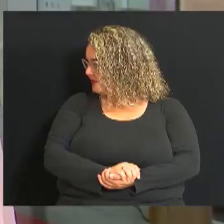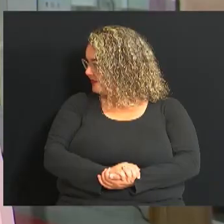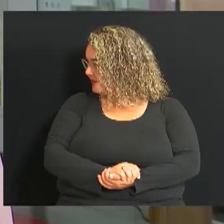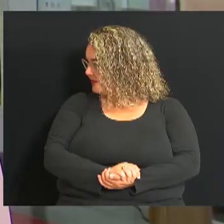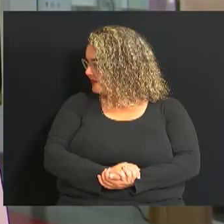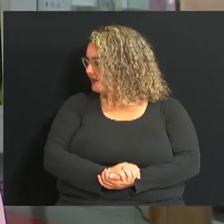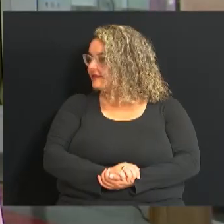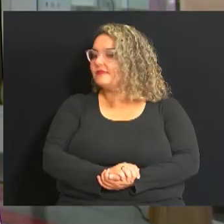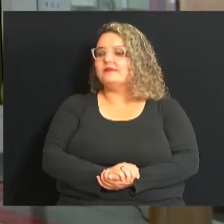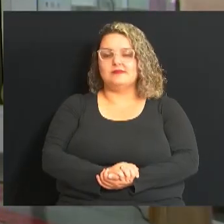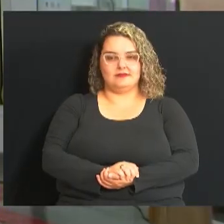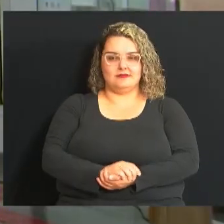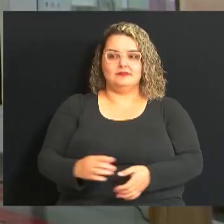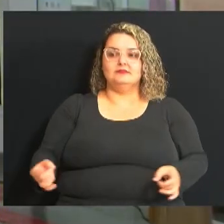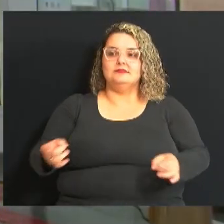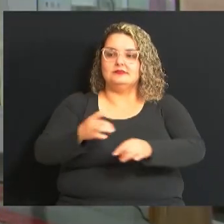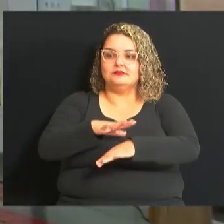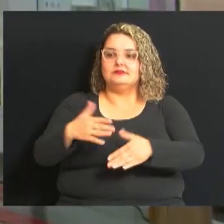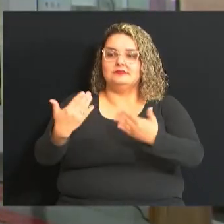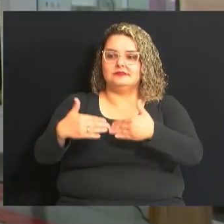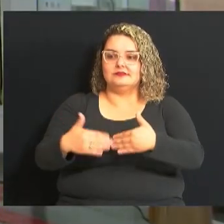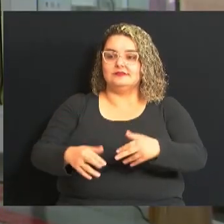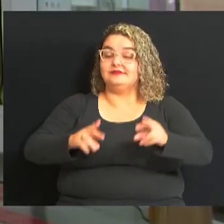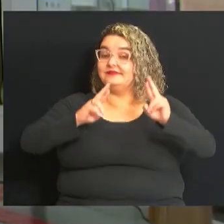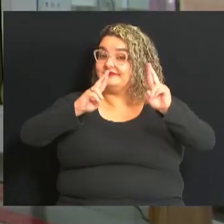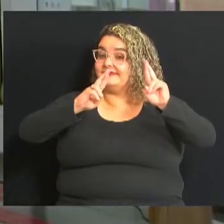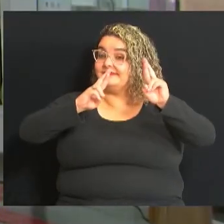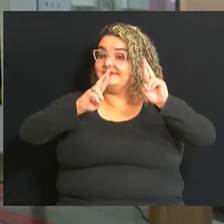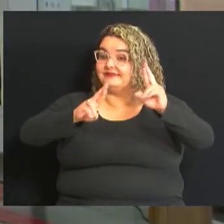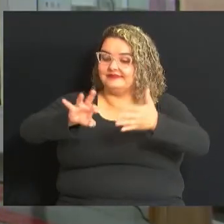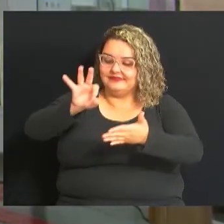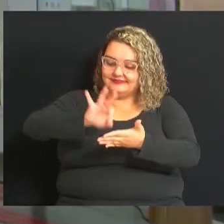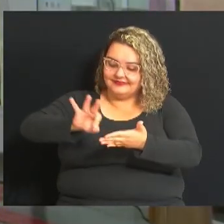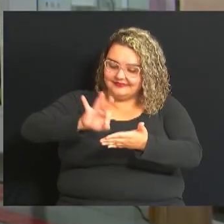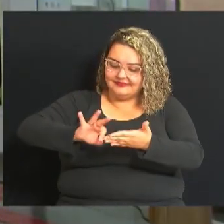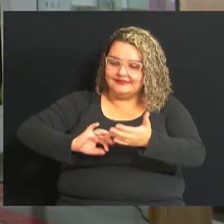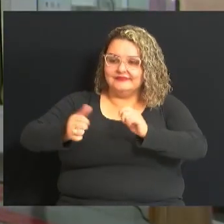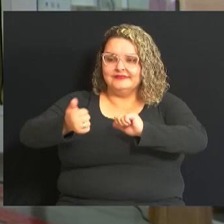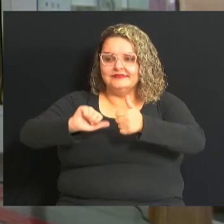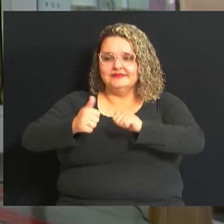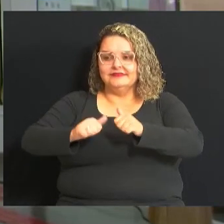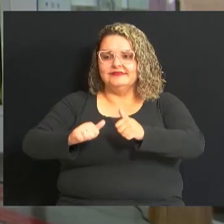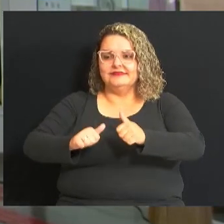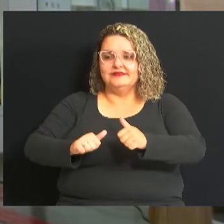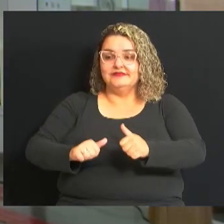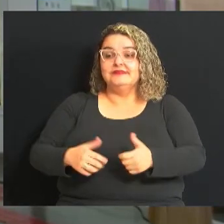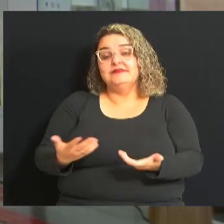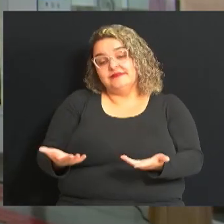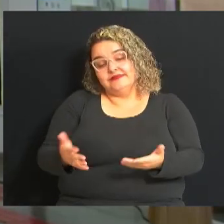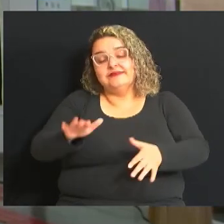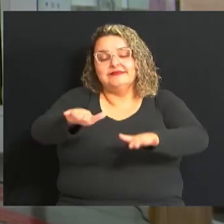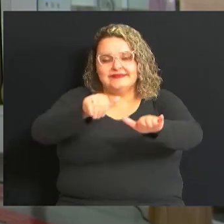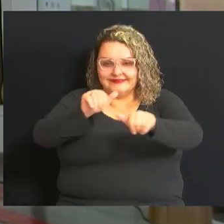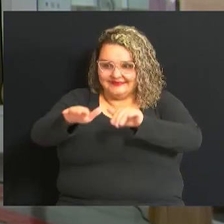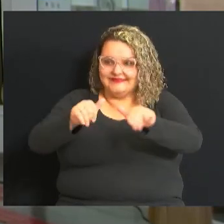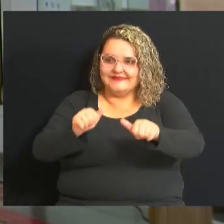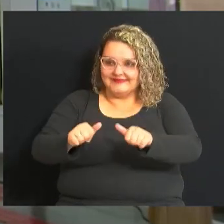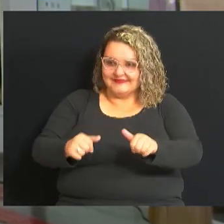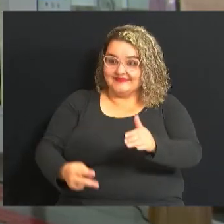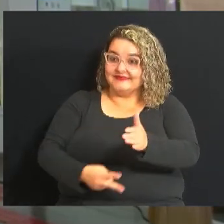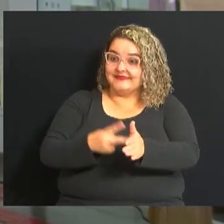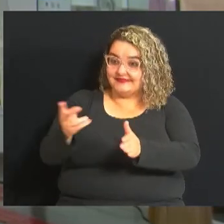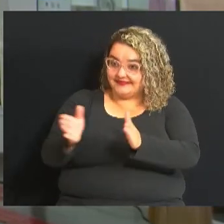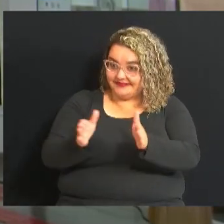www.convest.unicamp.br. Terminada a prova, vamos esperar as correções, as avaliações, para que vocês sejam convocados para a segunda fase, que